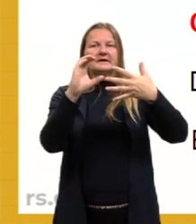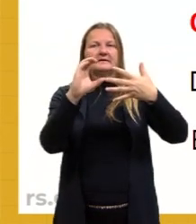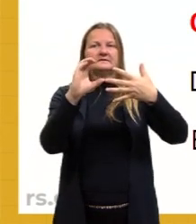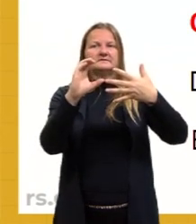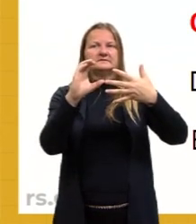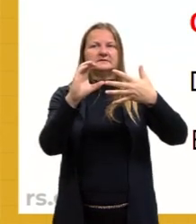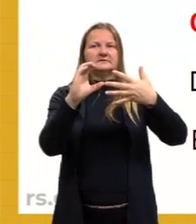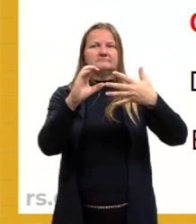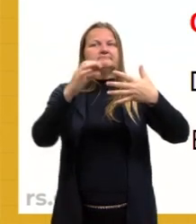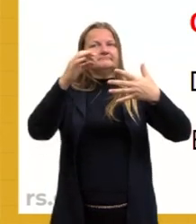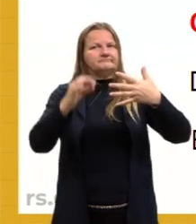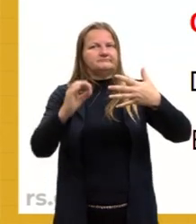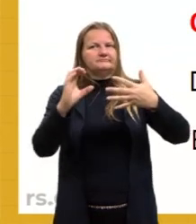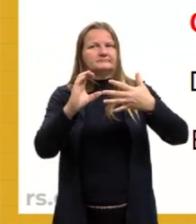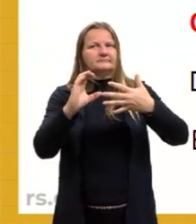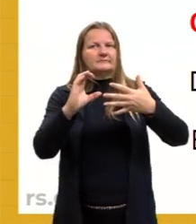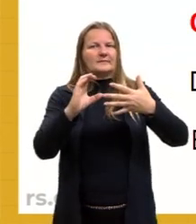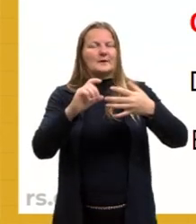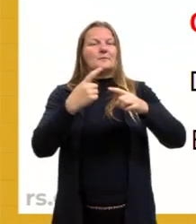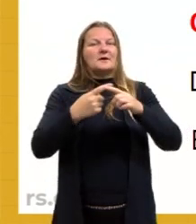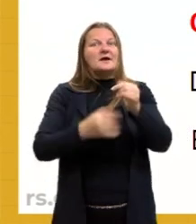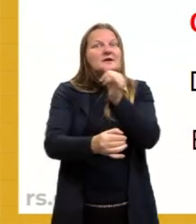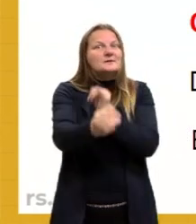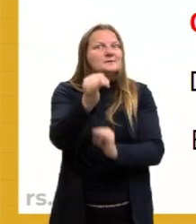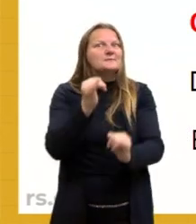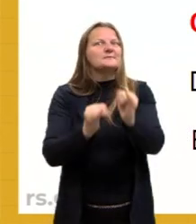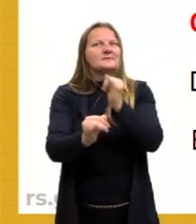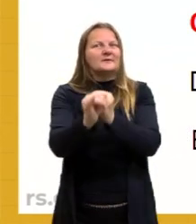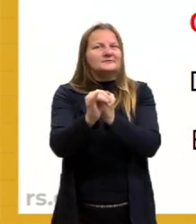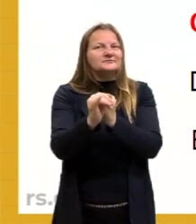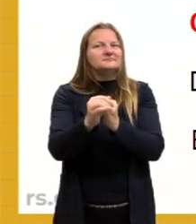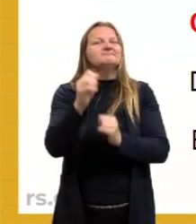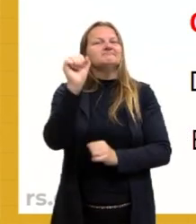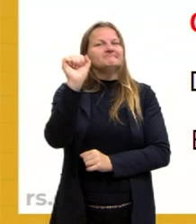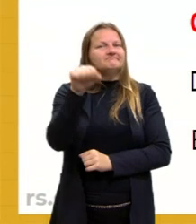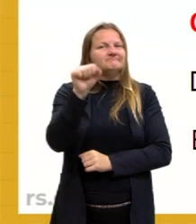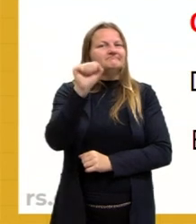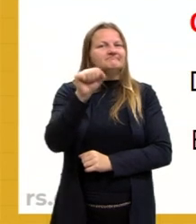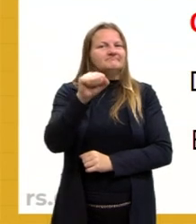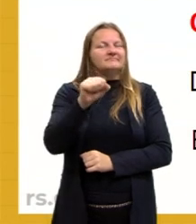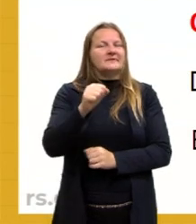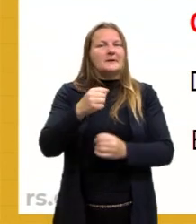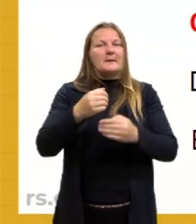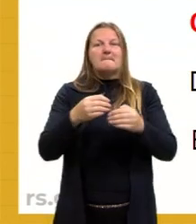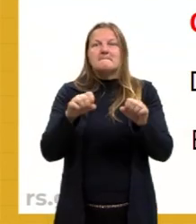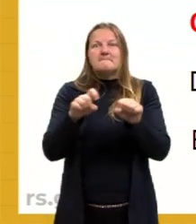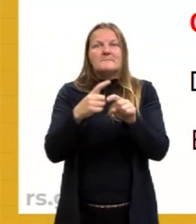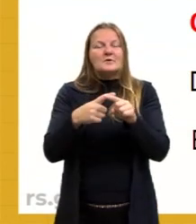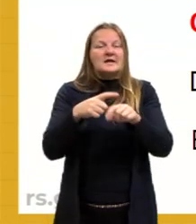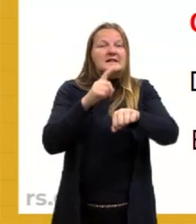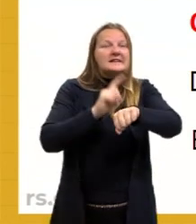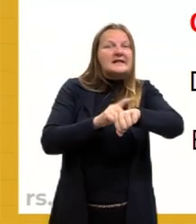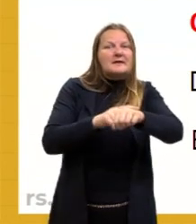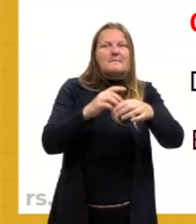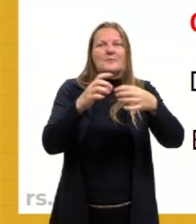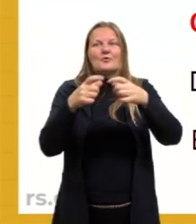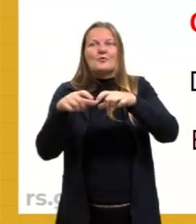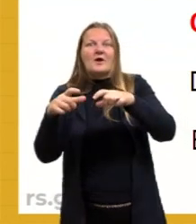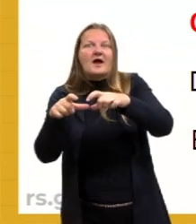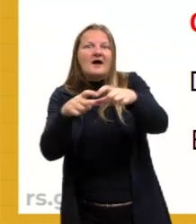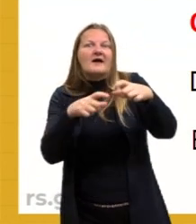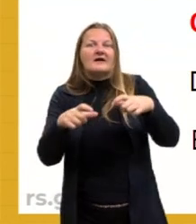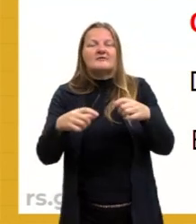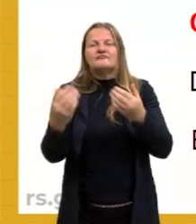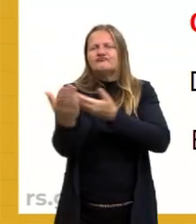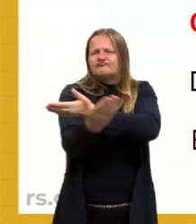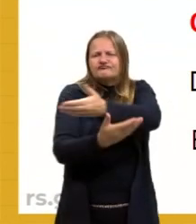C porque a internet ela vai exatamente quebrar Essas barreiras aí de tempo e de espaço e